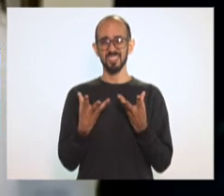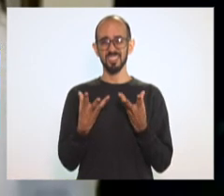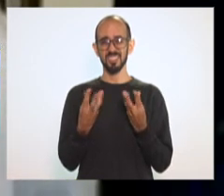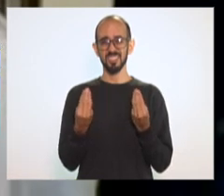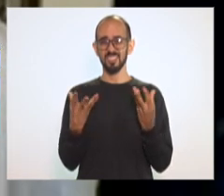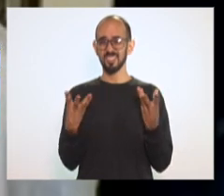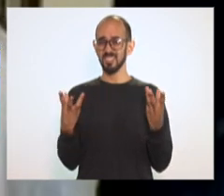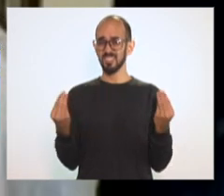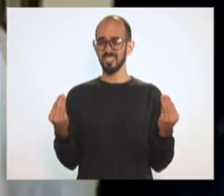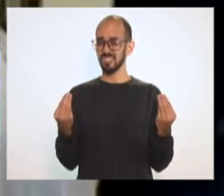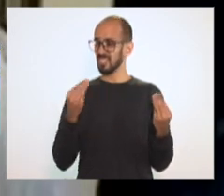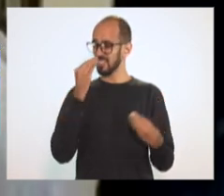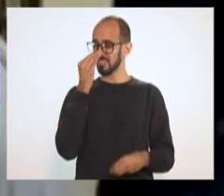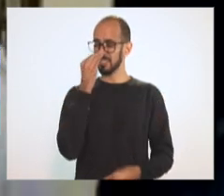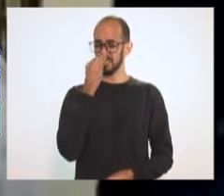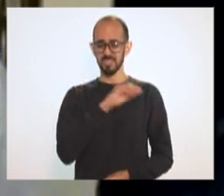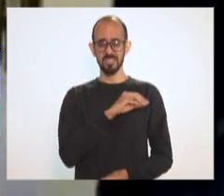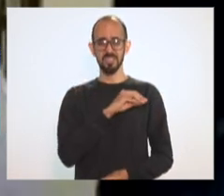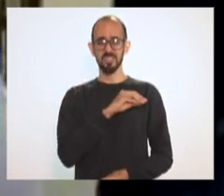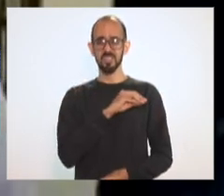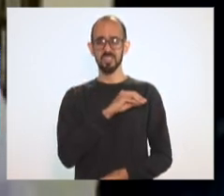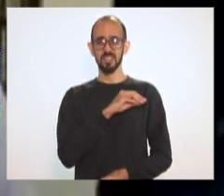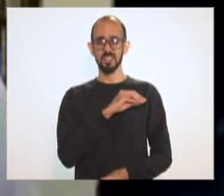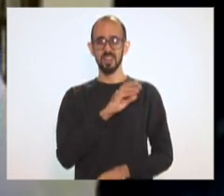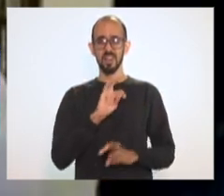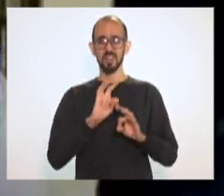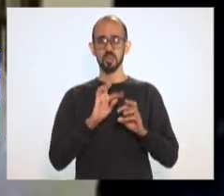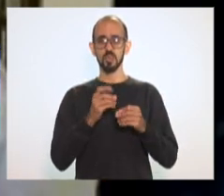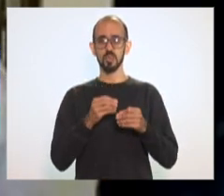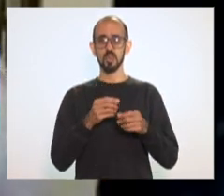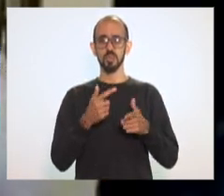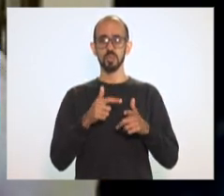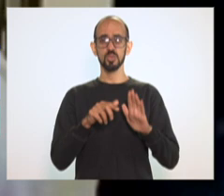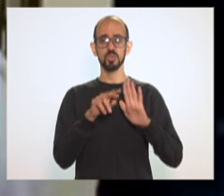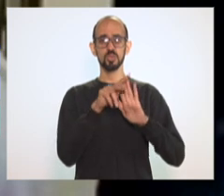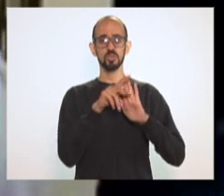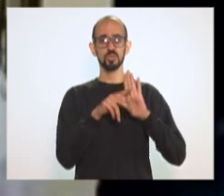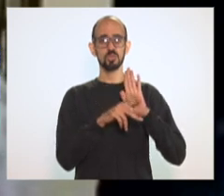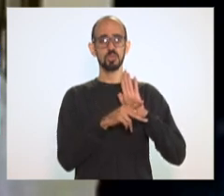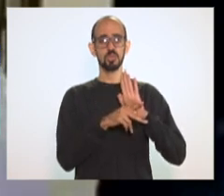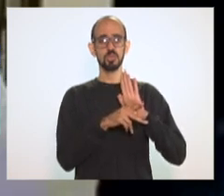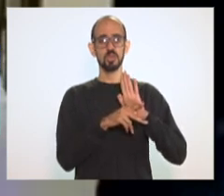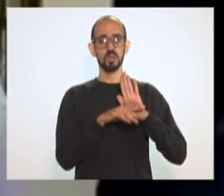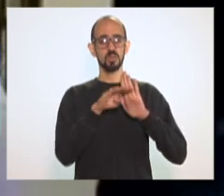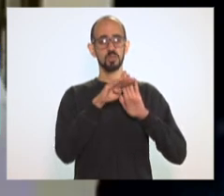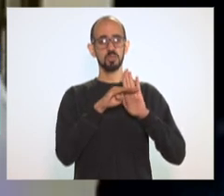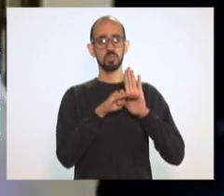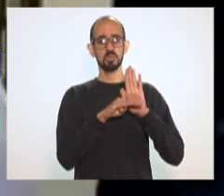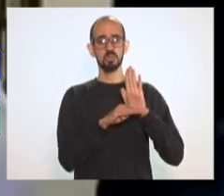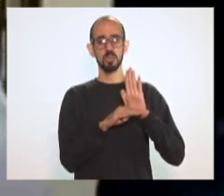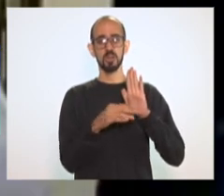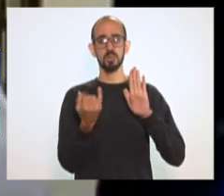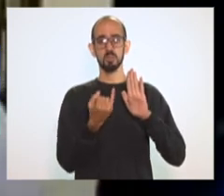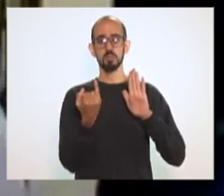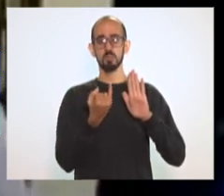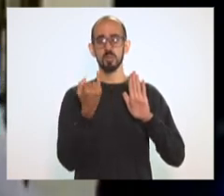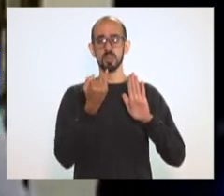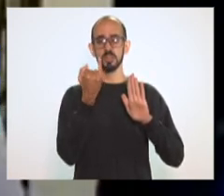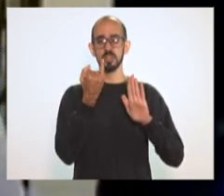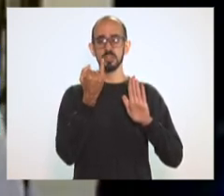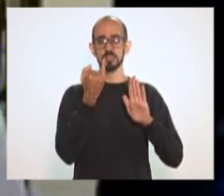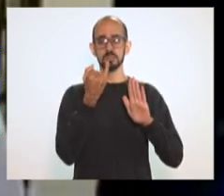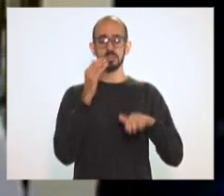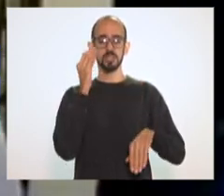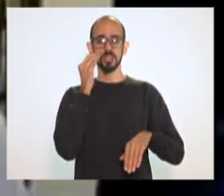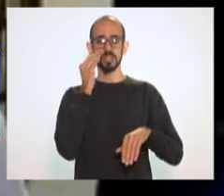lixando para este item de protocolo que é fundamental para tentar